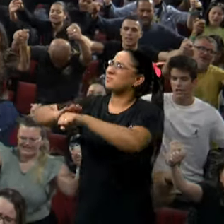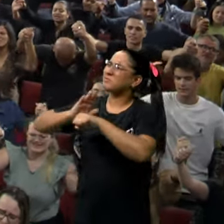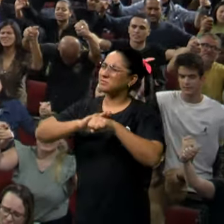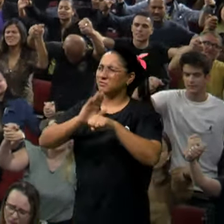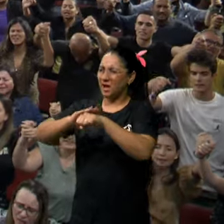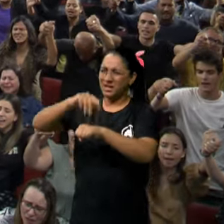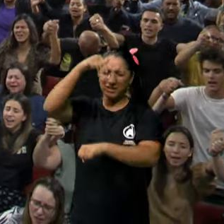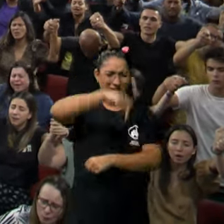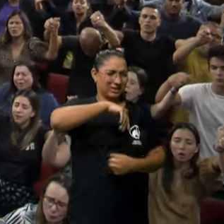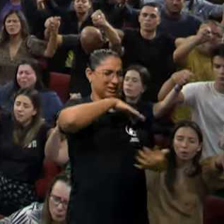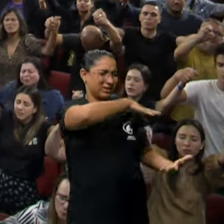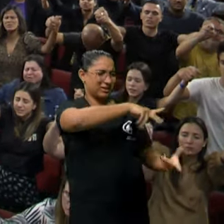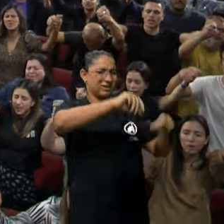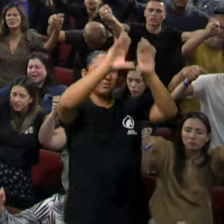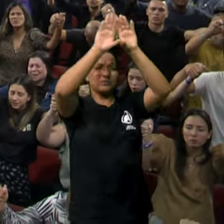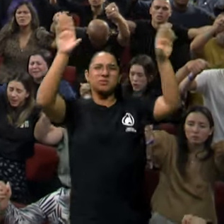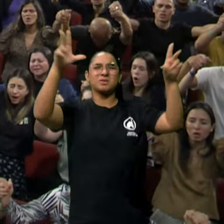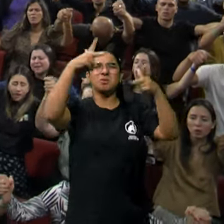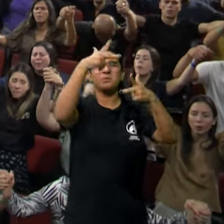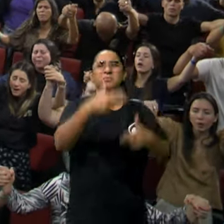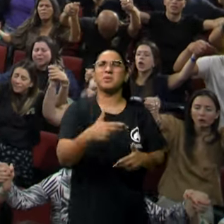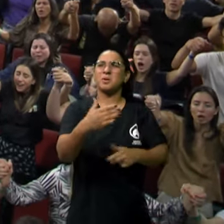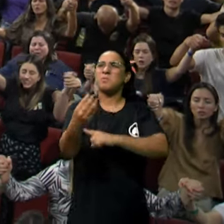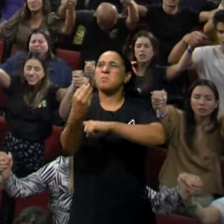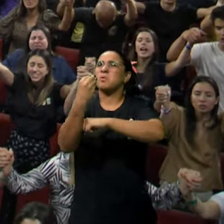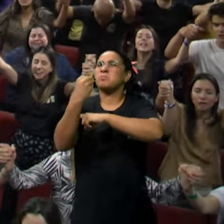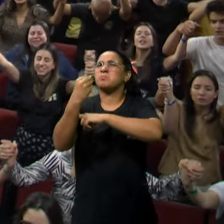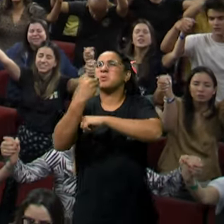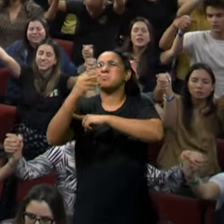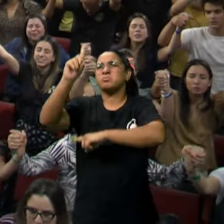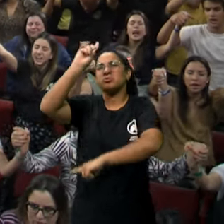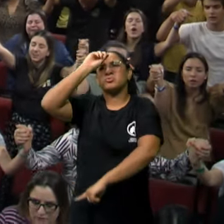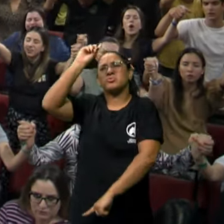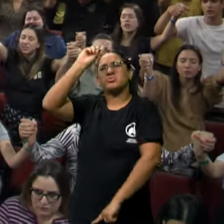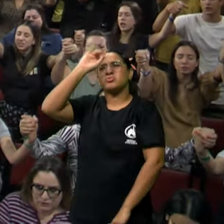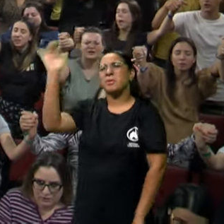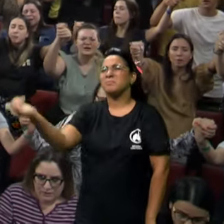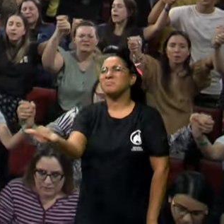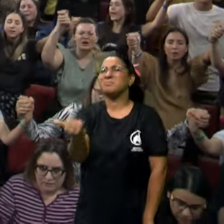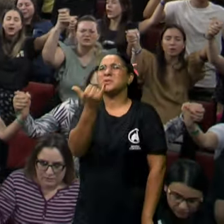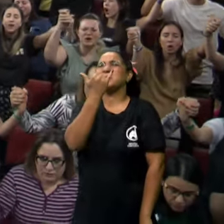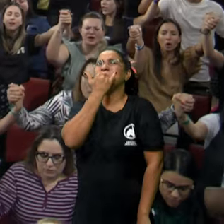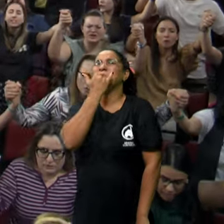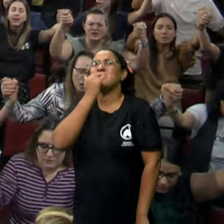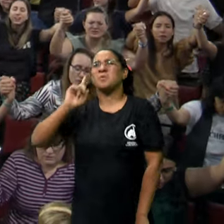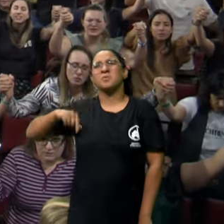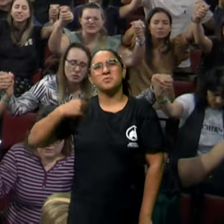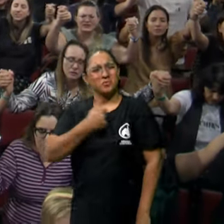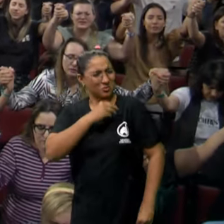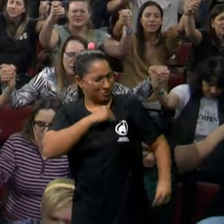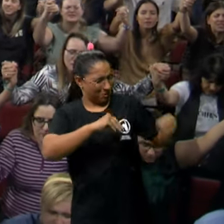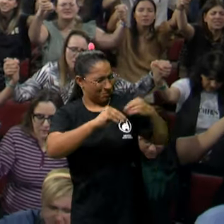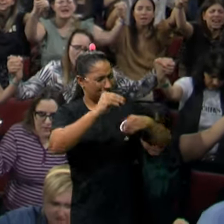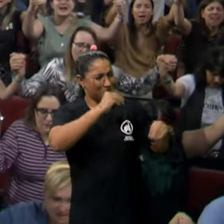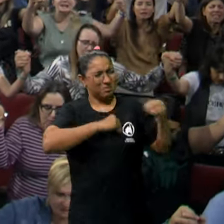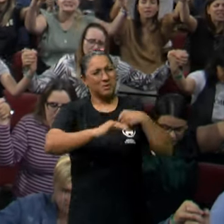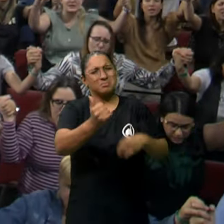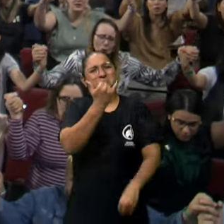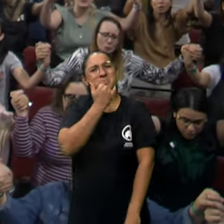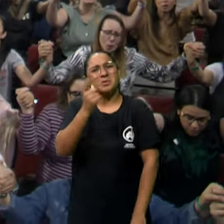assim na Terra como no céus o pão nosso de cada dia nos dai hoje perdoa as nossas dívidas